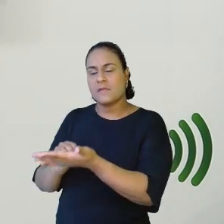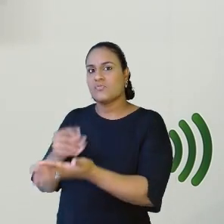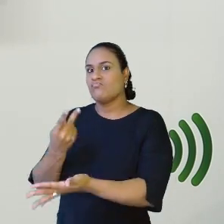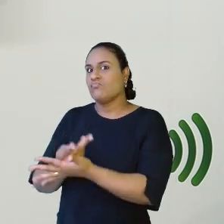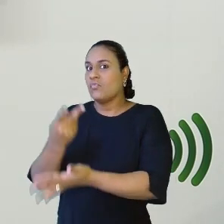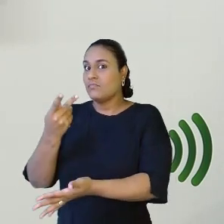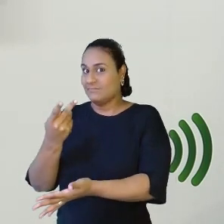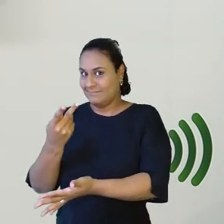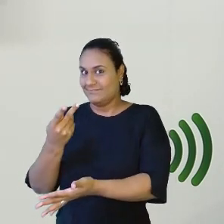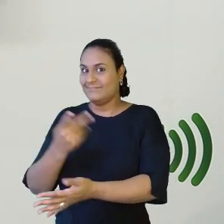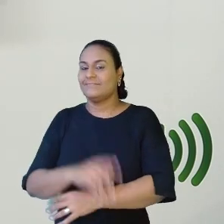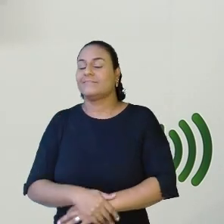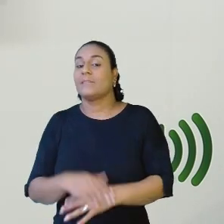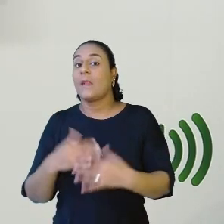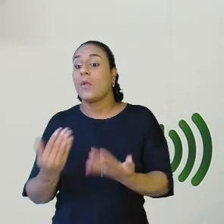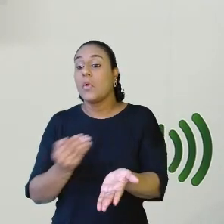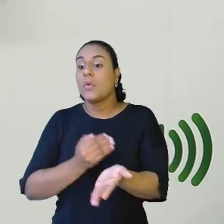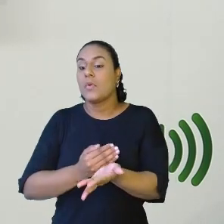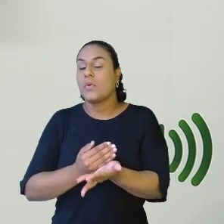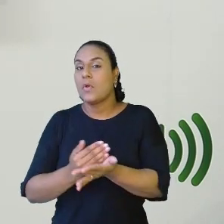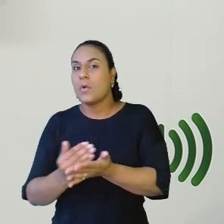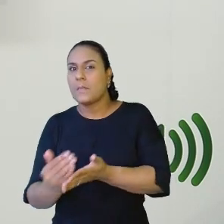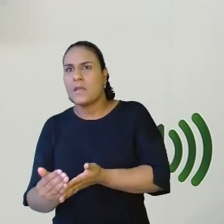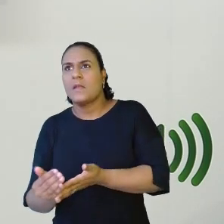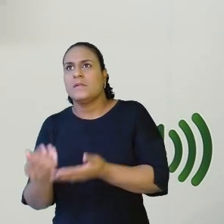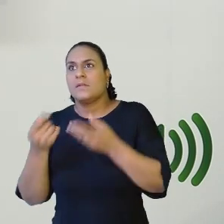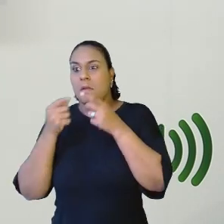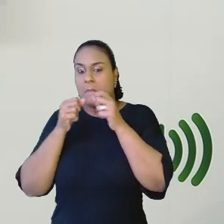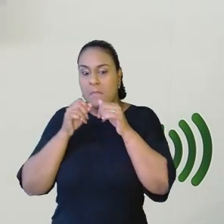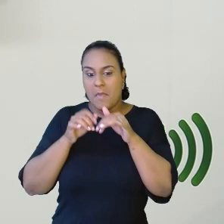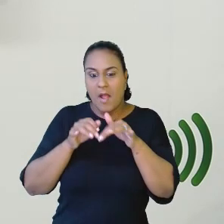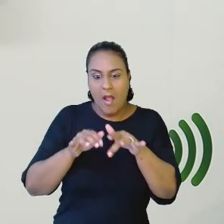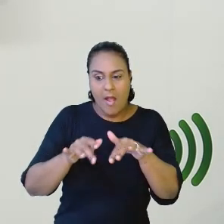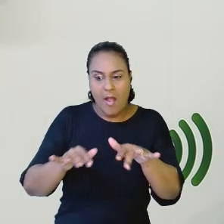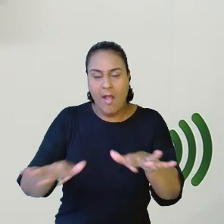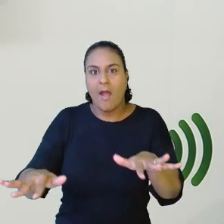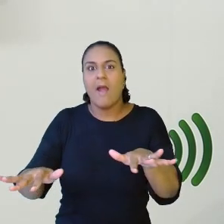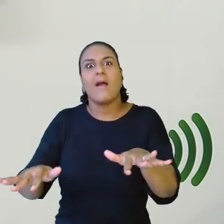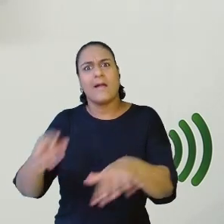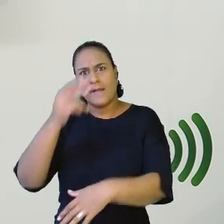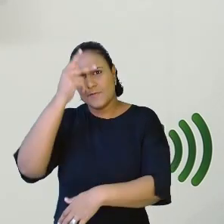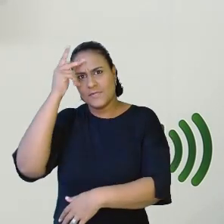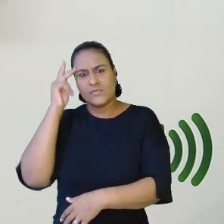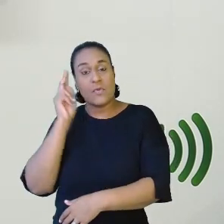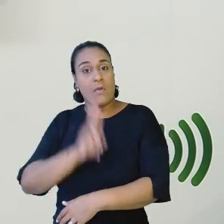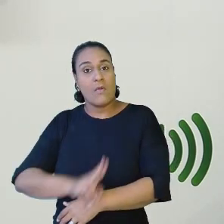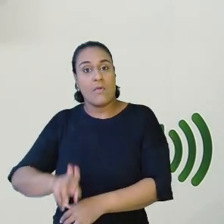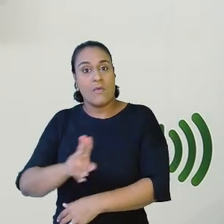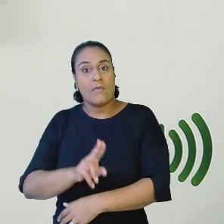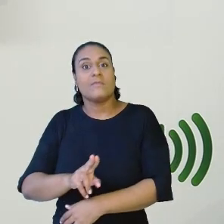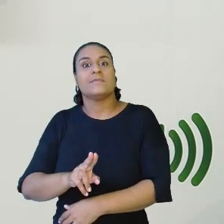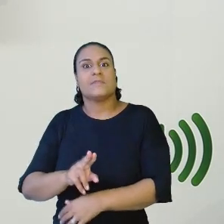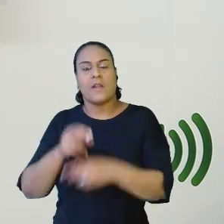aconteceu. E quando isso começa a ser muito disseminado na internet, a gente diz que ele